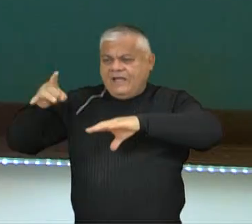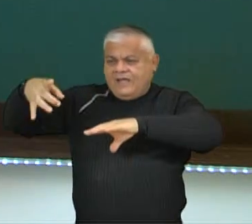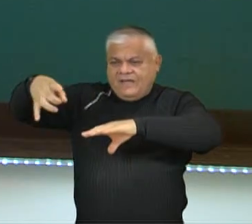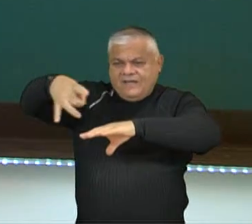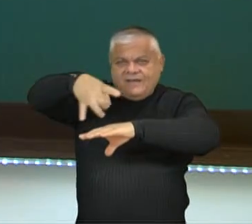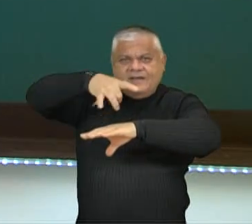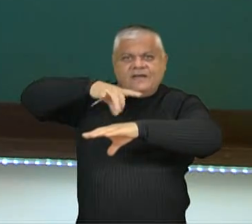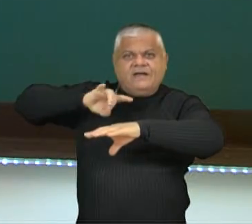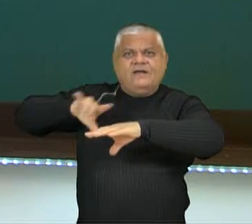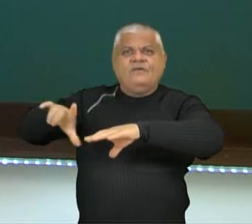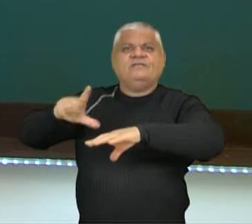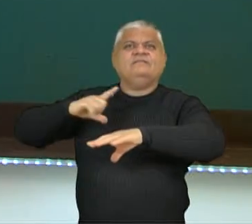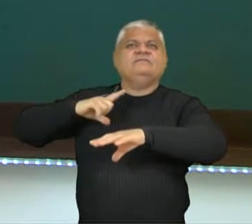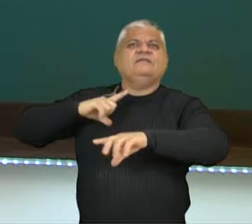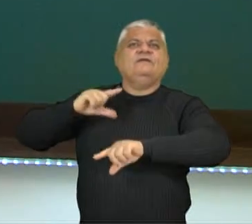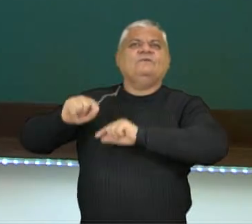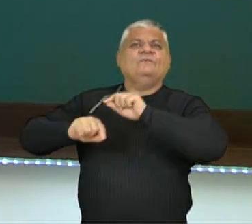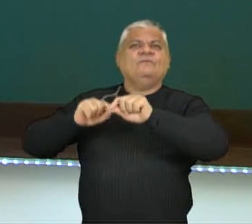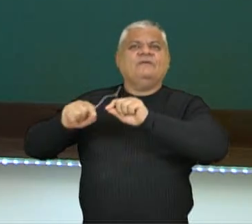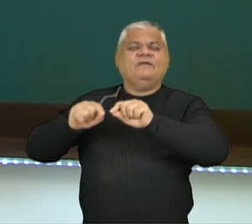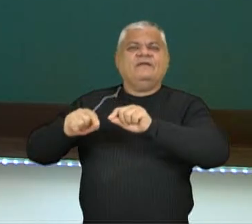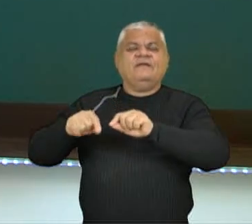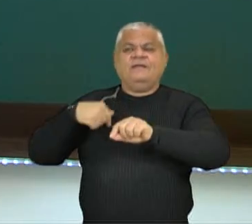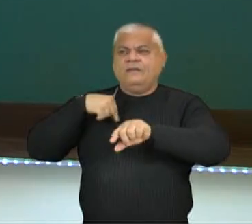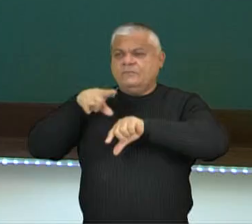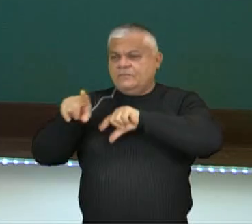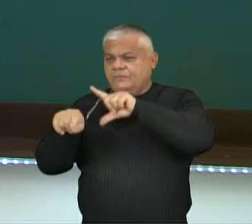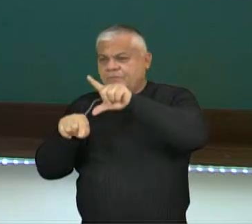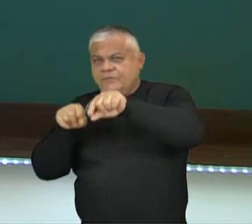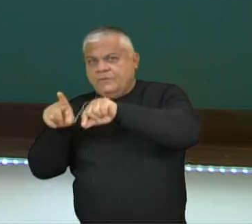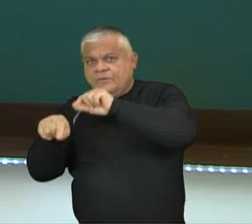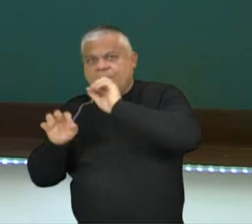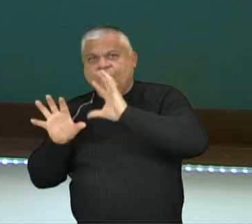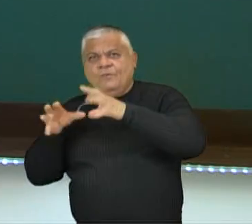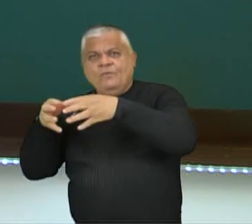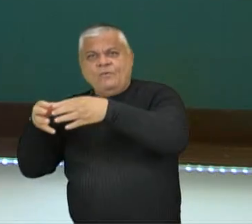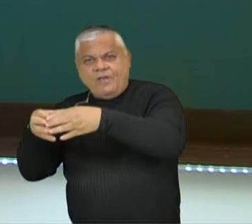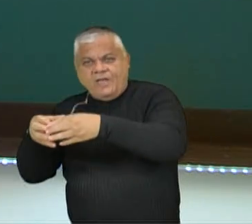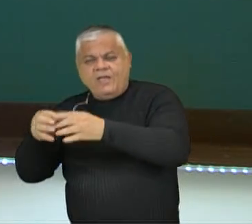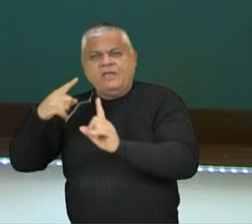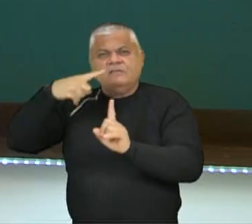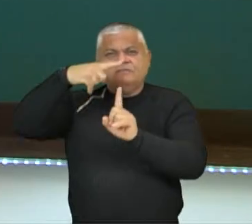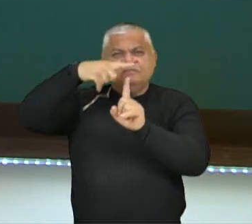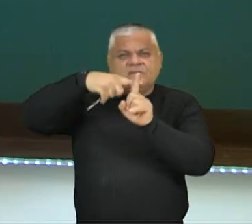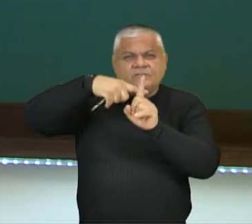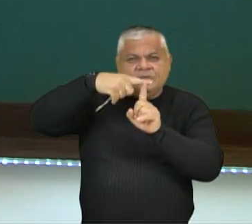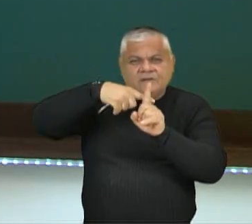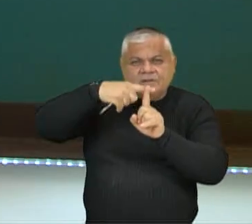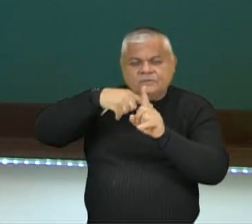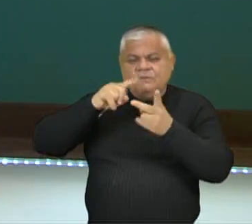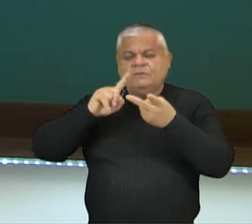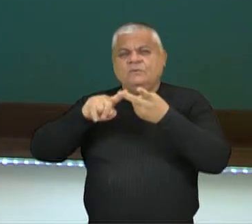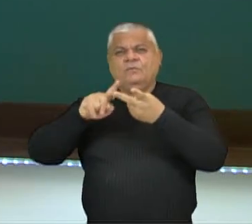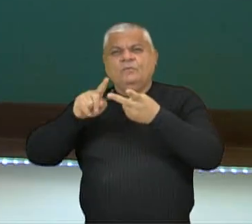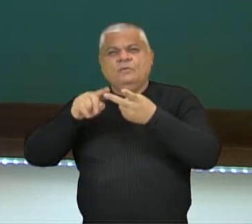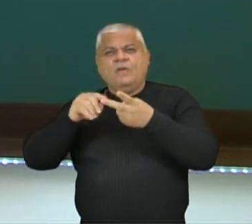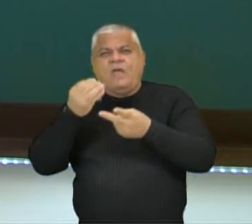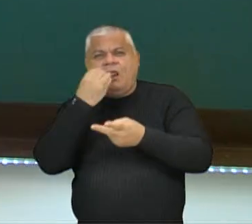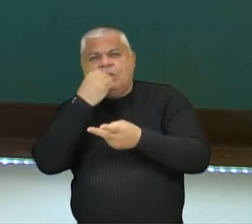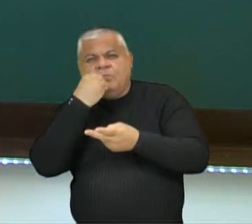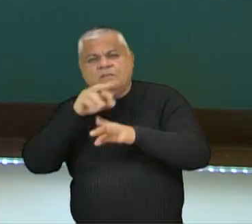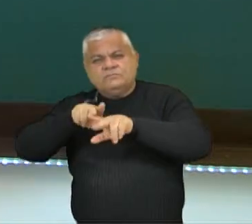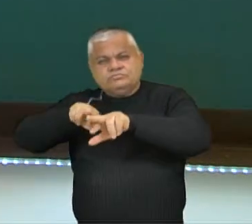eles passavam a ter processos de seleção, temperatura, disponibilização de alimento, tudo isso